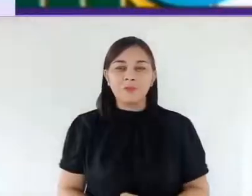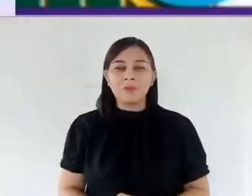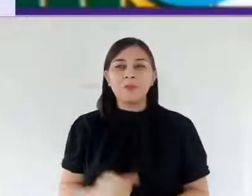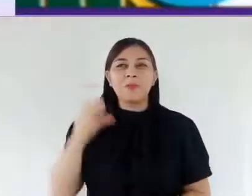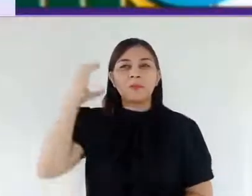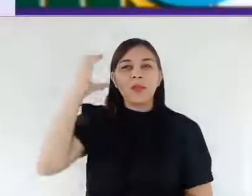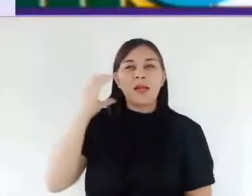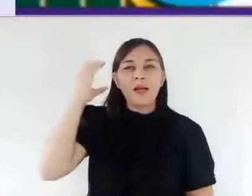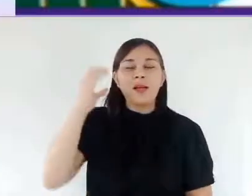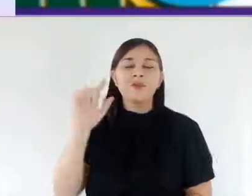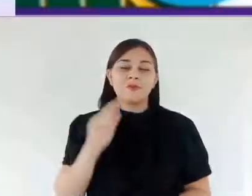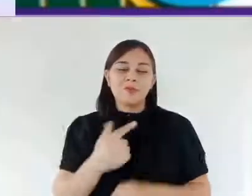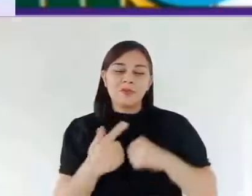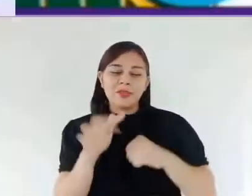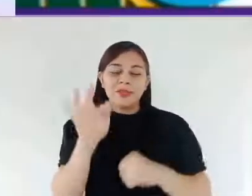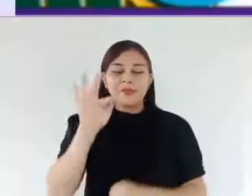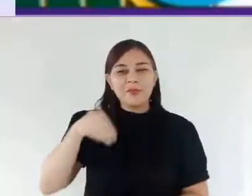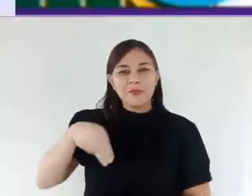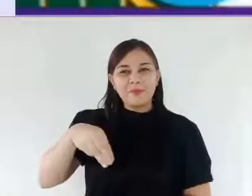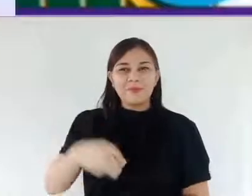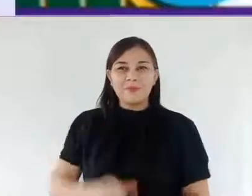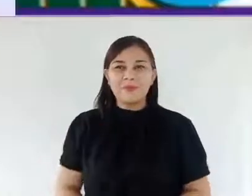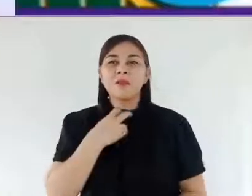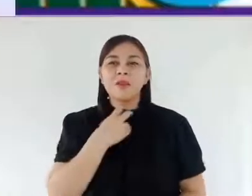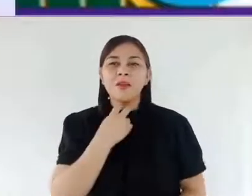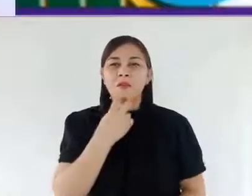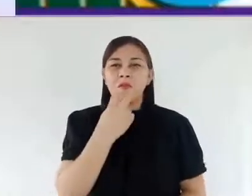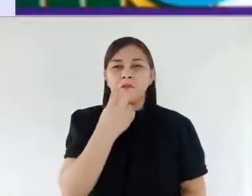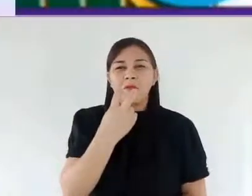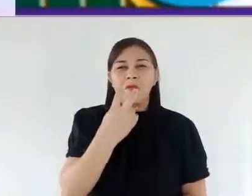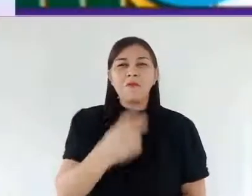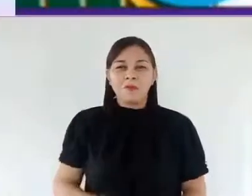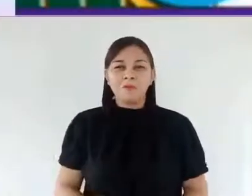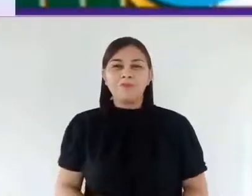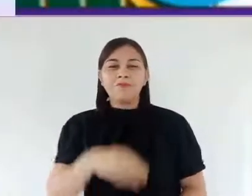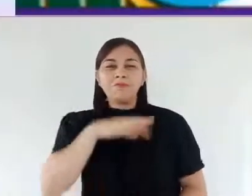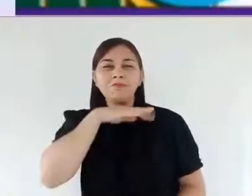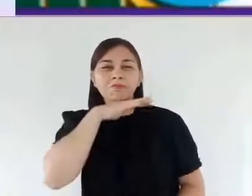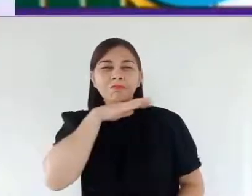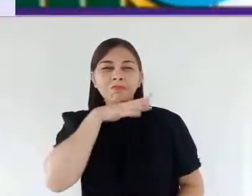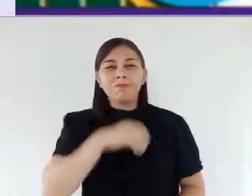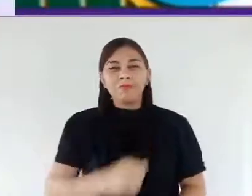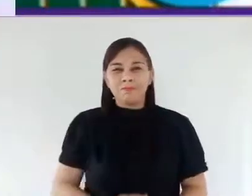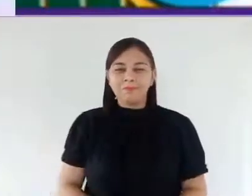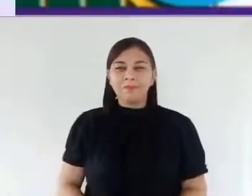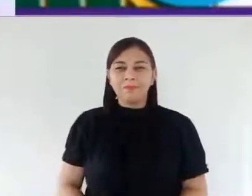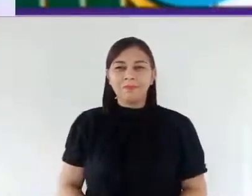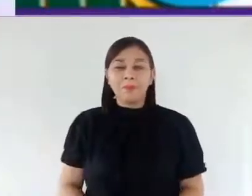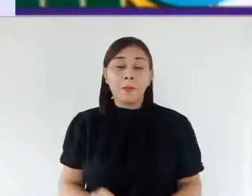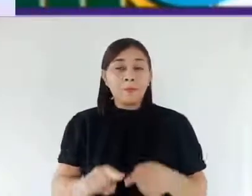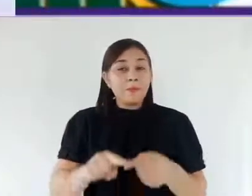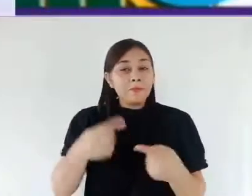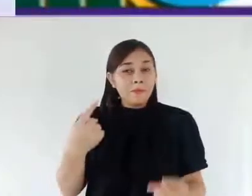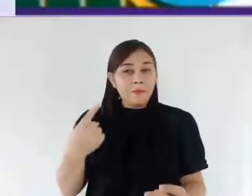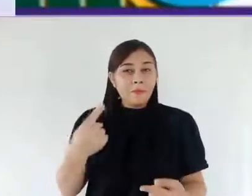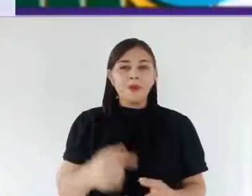estão me ouvindo pela rádio da Goiânia FM. Olha a voz de tia Ângela, bem rouquinha, não é?